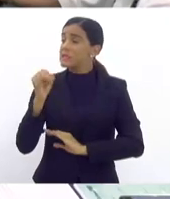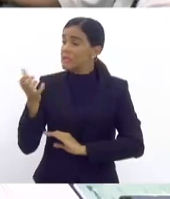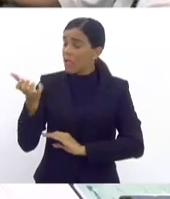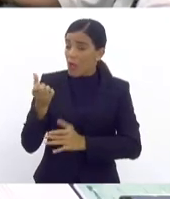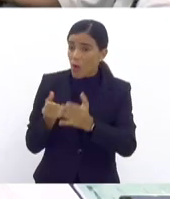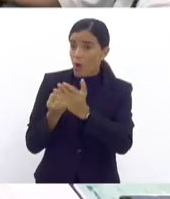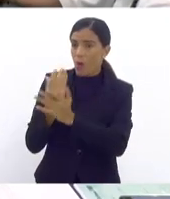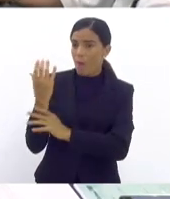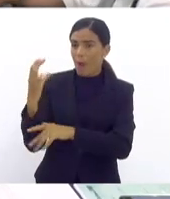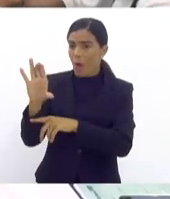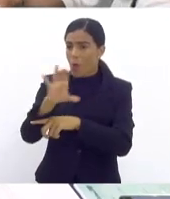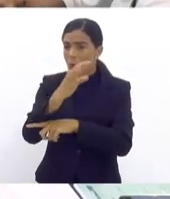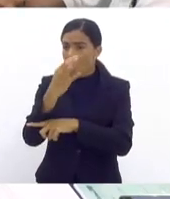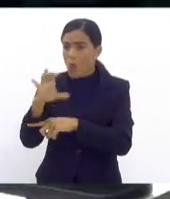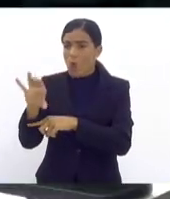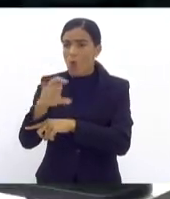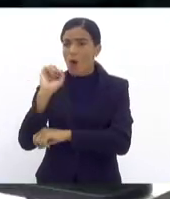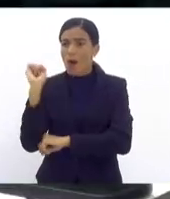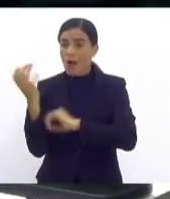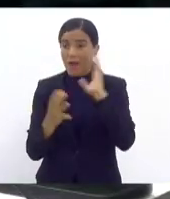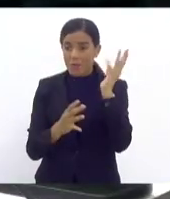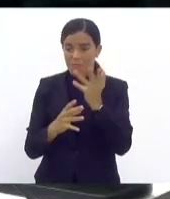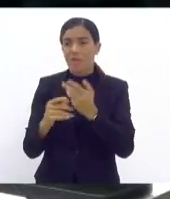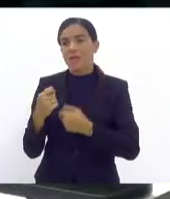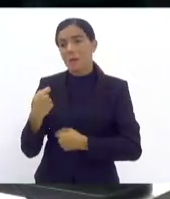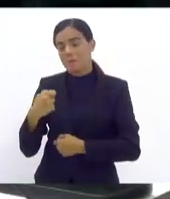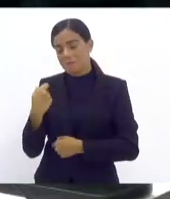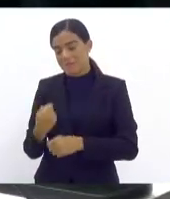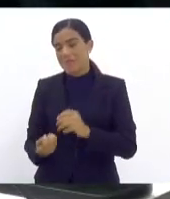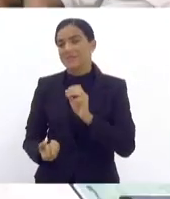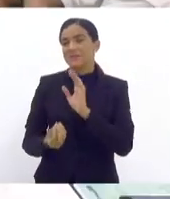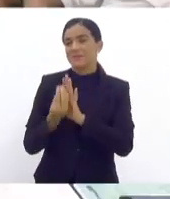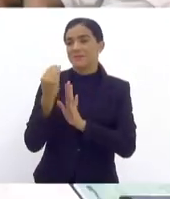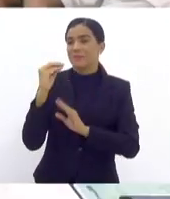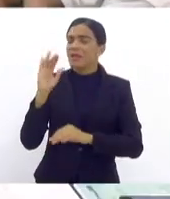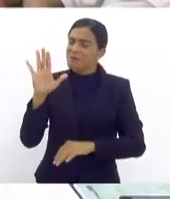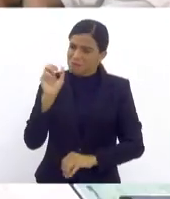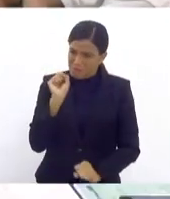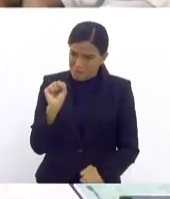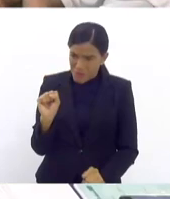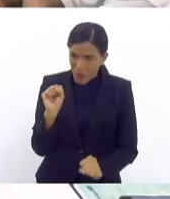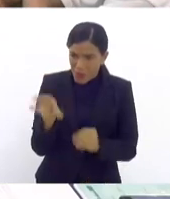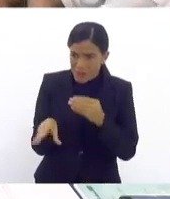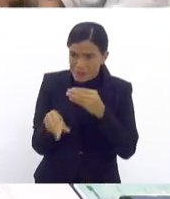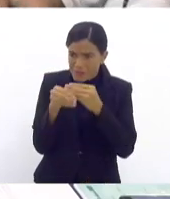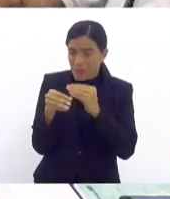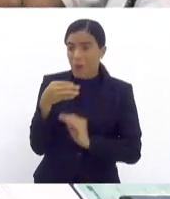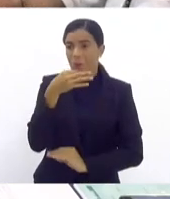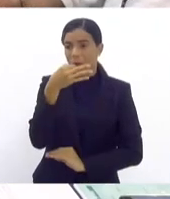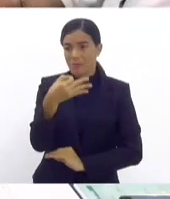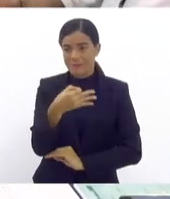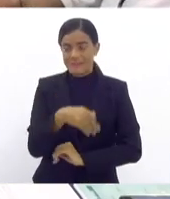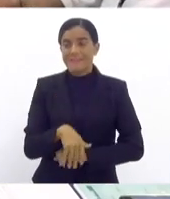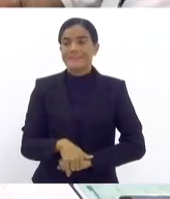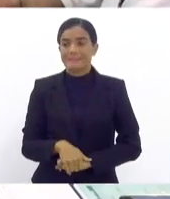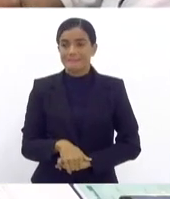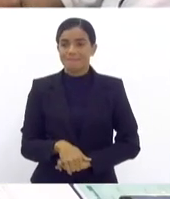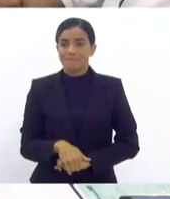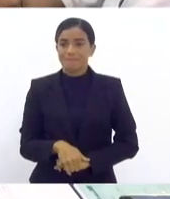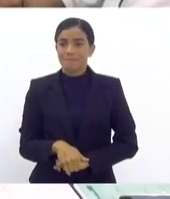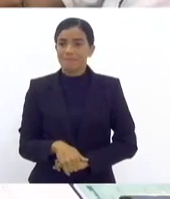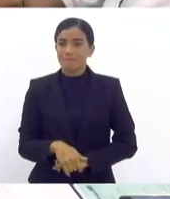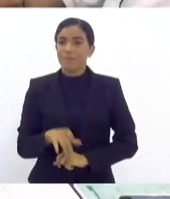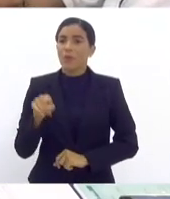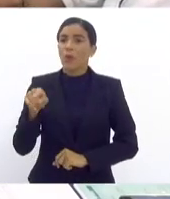nos parâmetros tais. Nos parâmetros tais, aí tá. Concordo. Antichamas, eu queria, etc. Vossa Excelência me permite uma última observação. Todas que Vossa Excelência quiser. Não, como